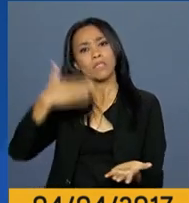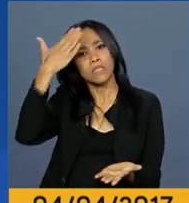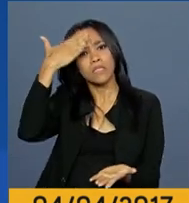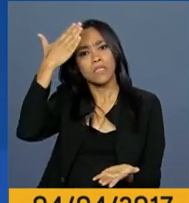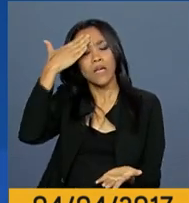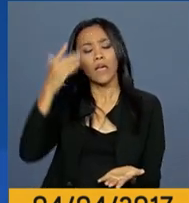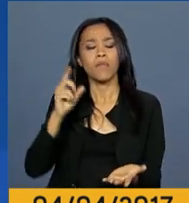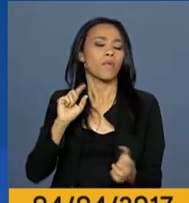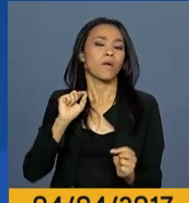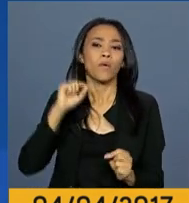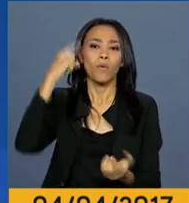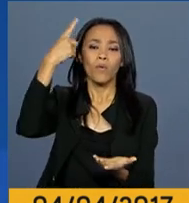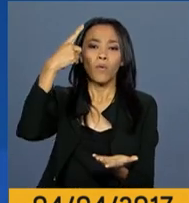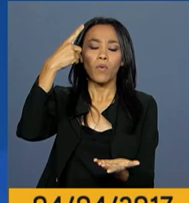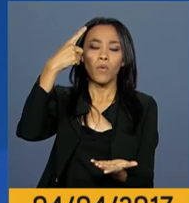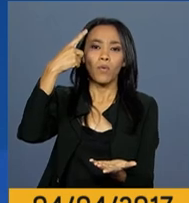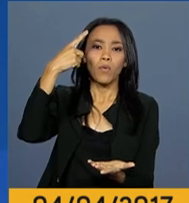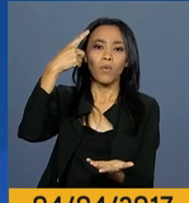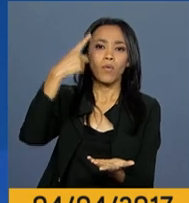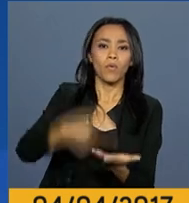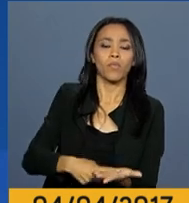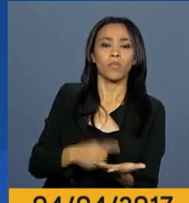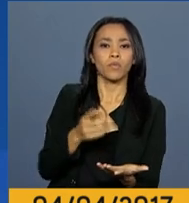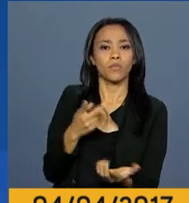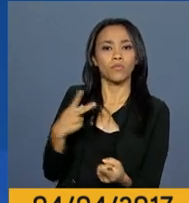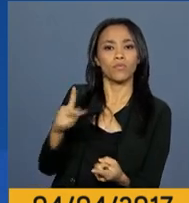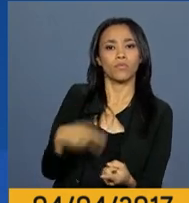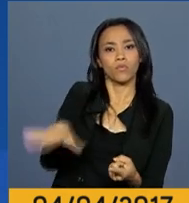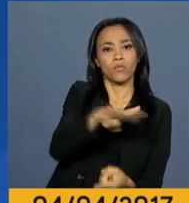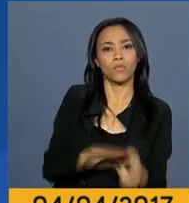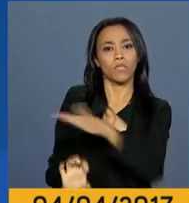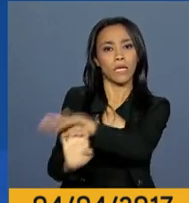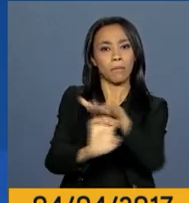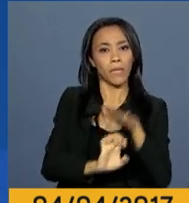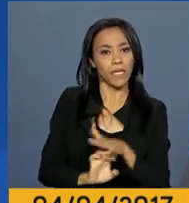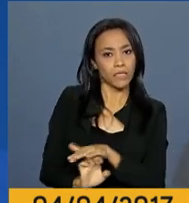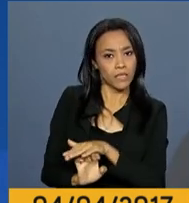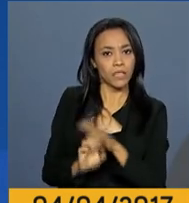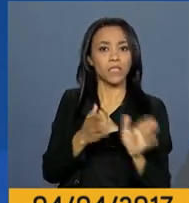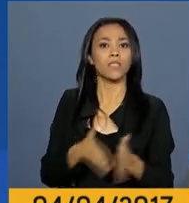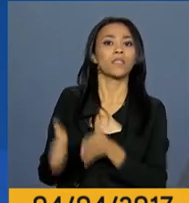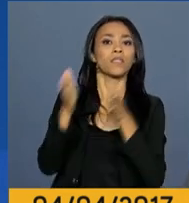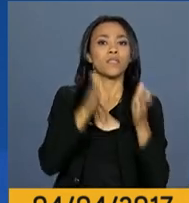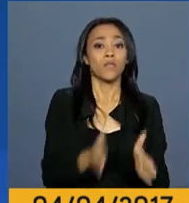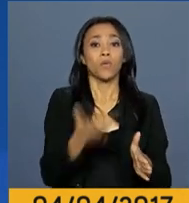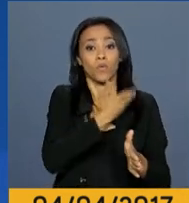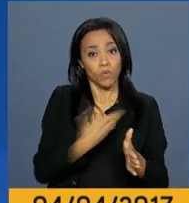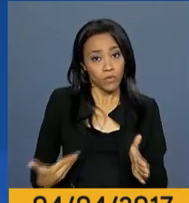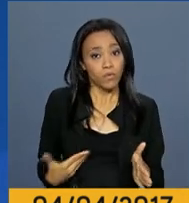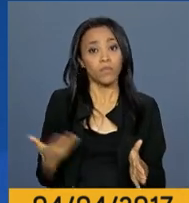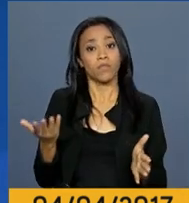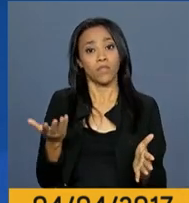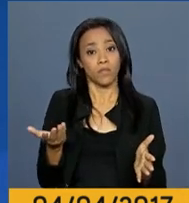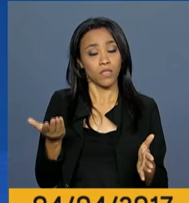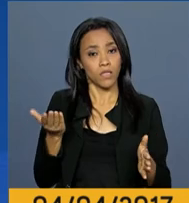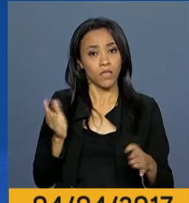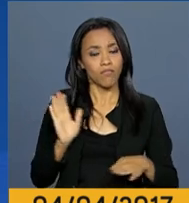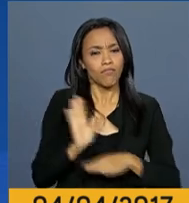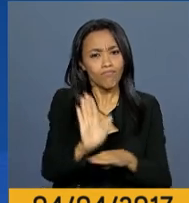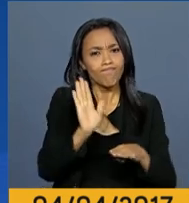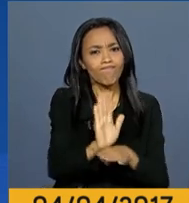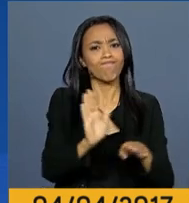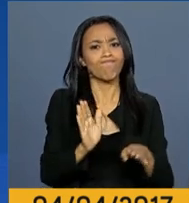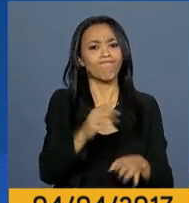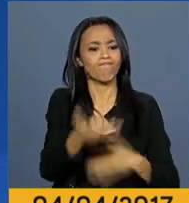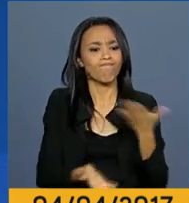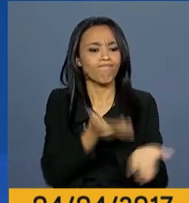central do setor privado na geração de riquezas. Um Estado a serviço da população.